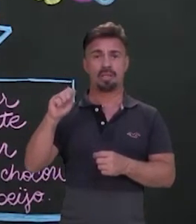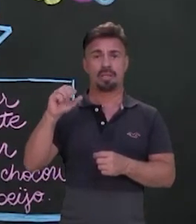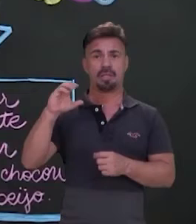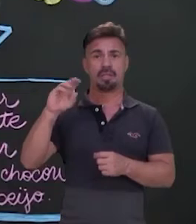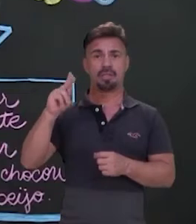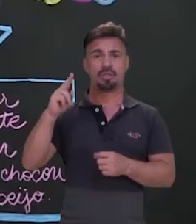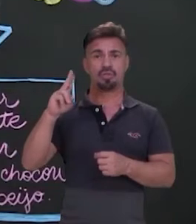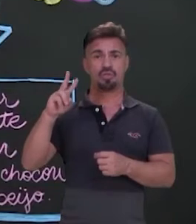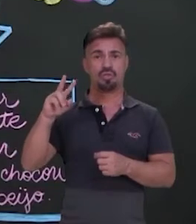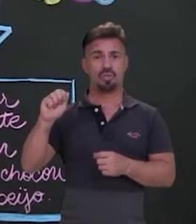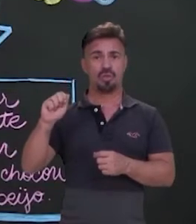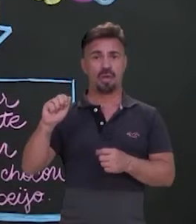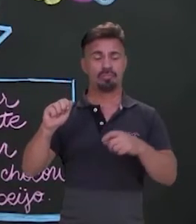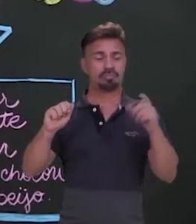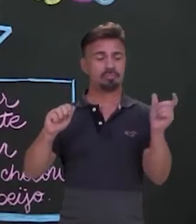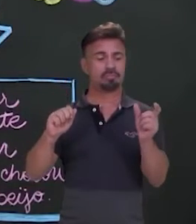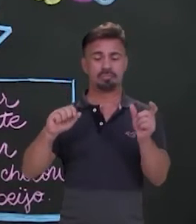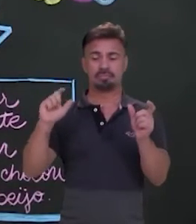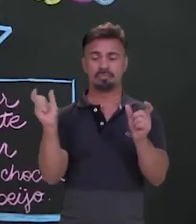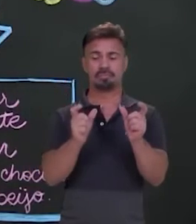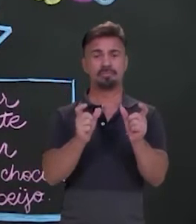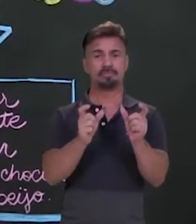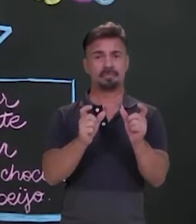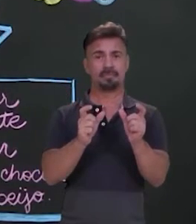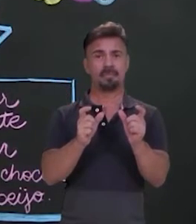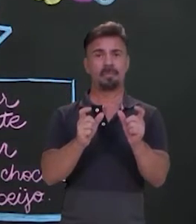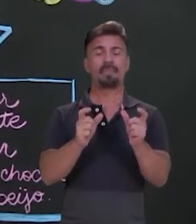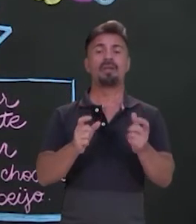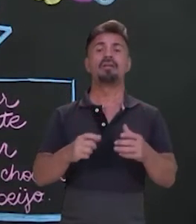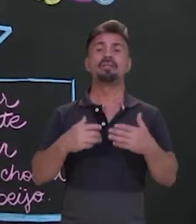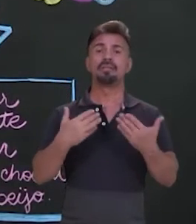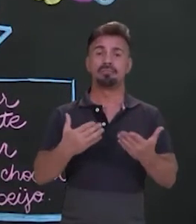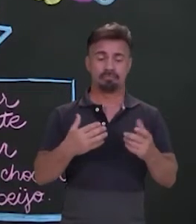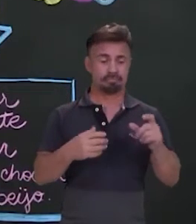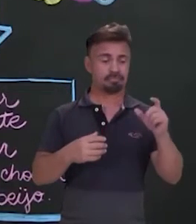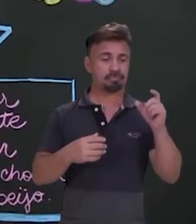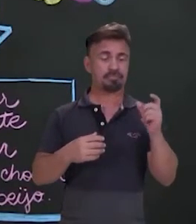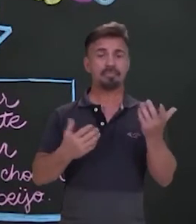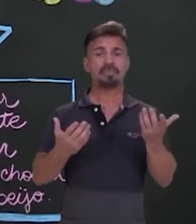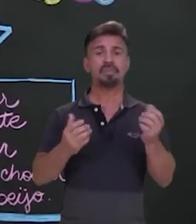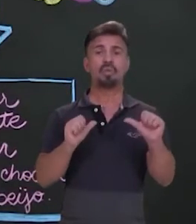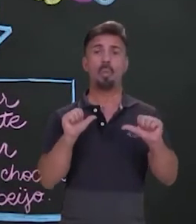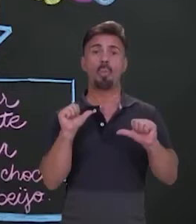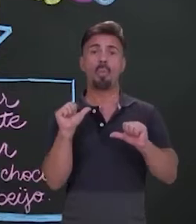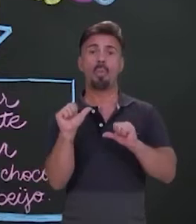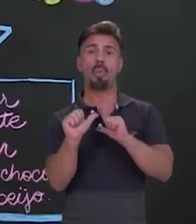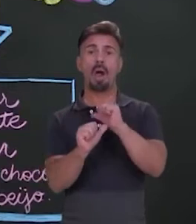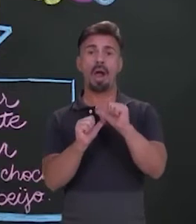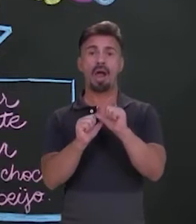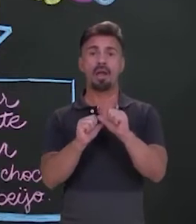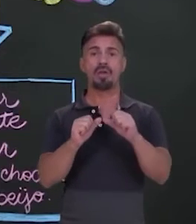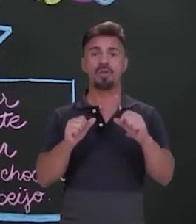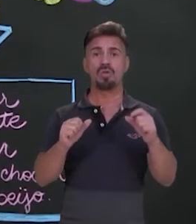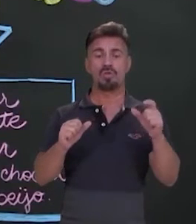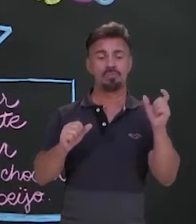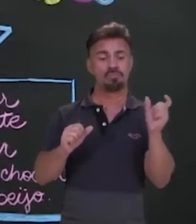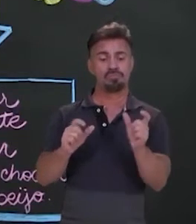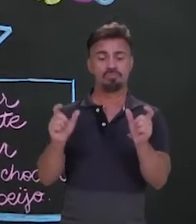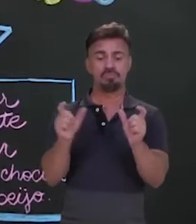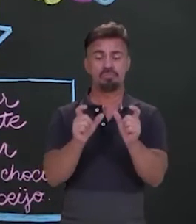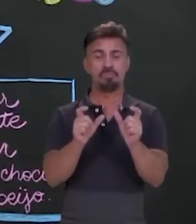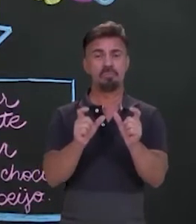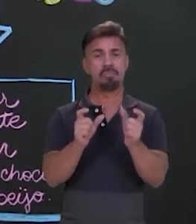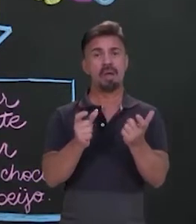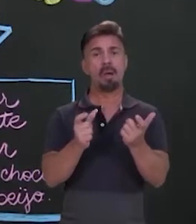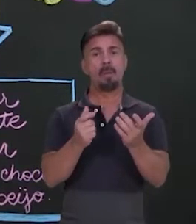mantive as propriedades das duas palavras. Então, quando eu faço algum tipo de alteração, de combinação com perda